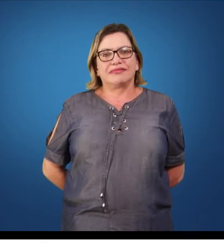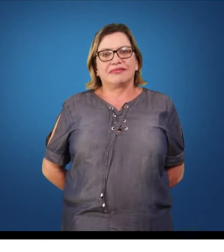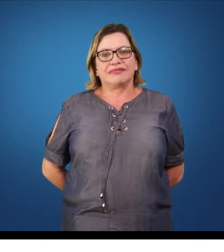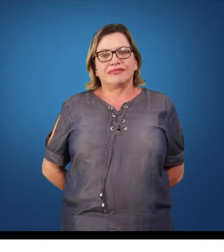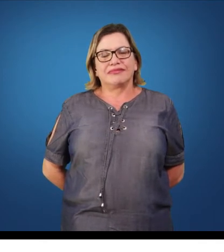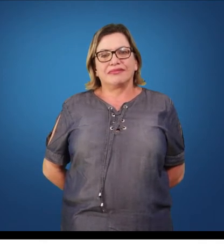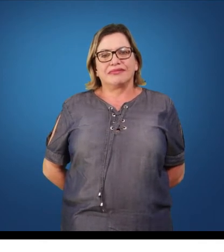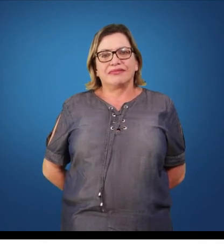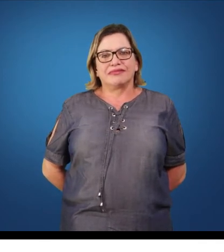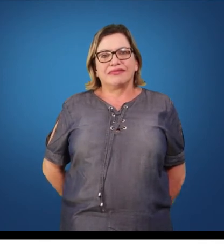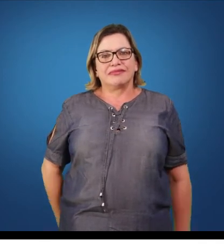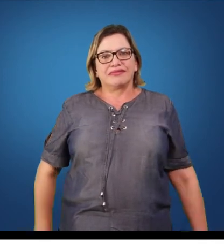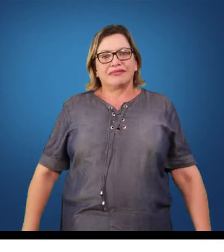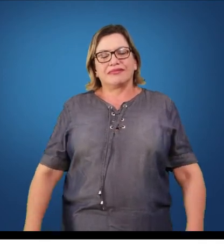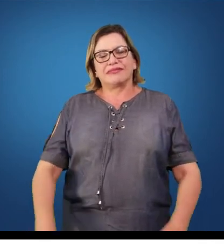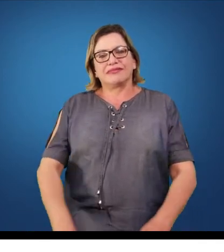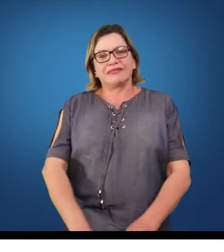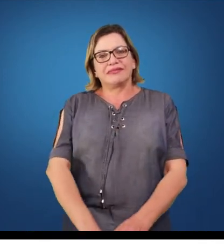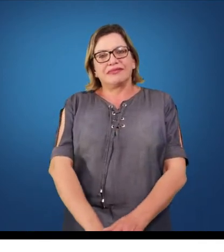Aí, aí.